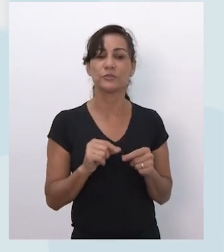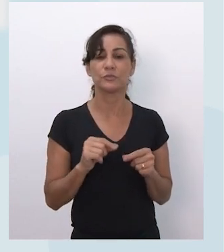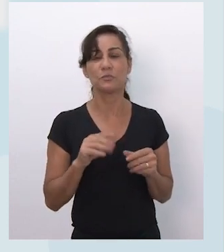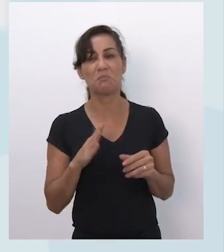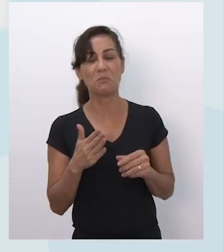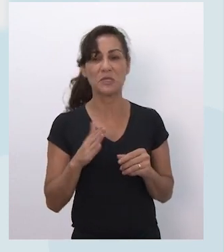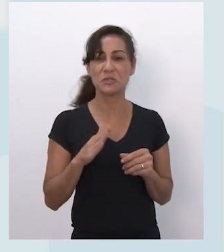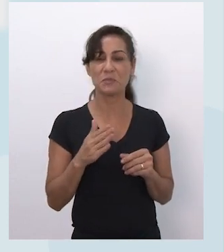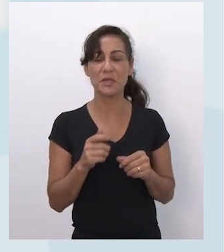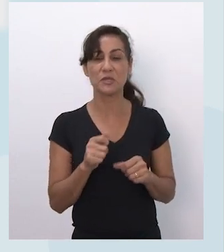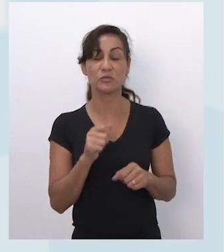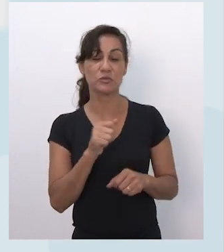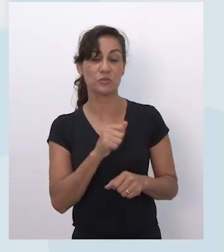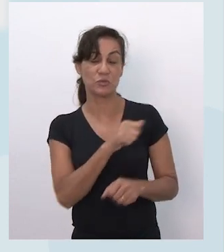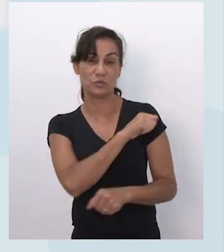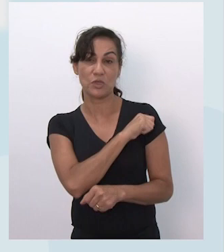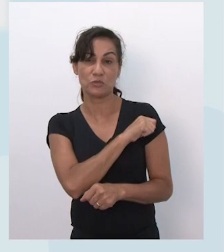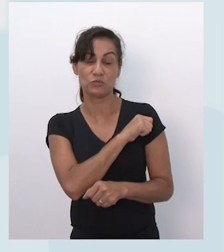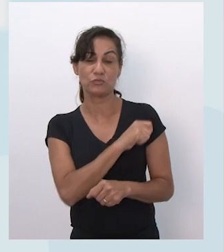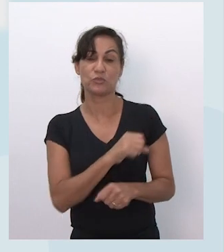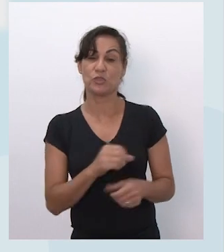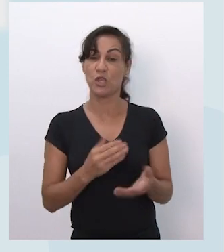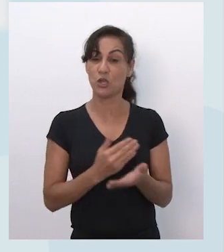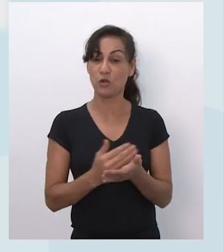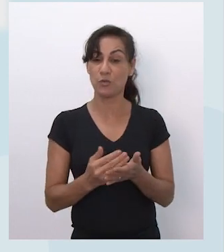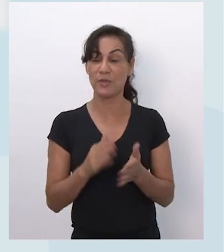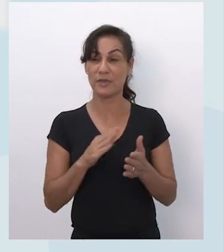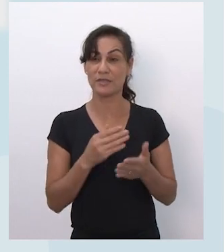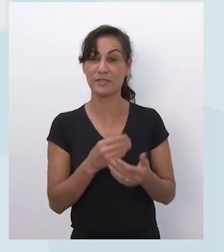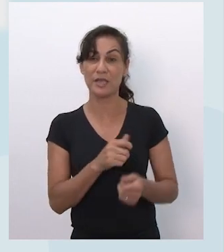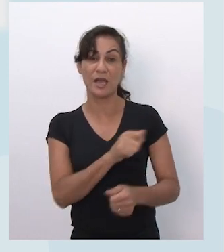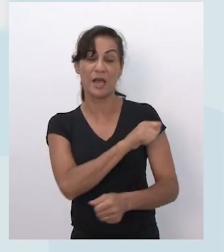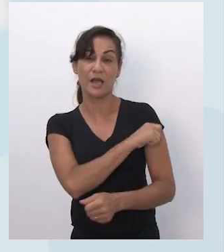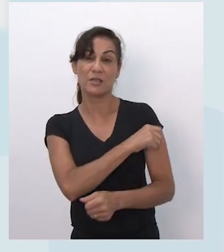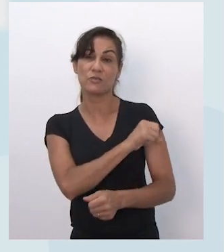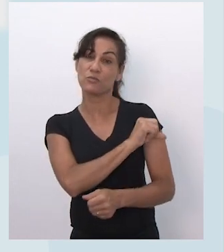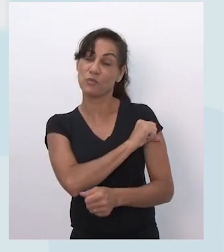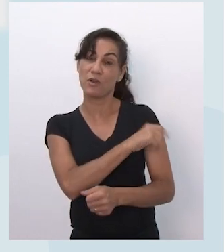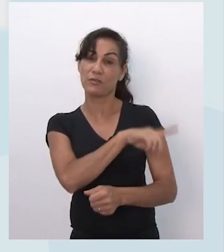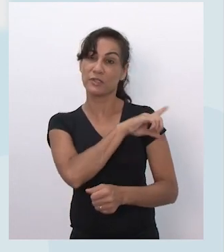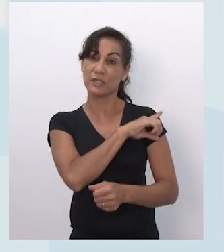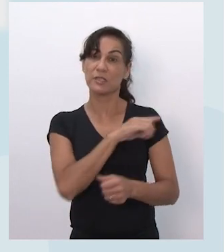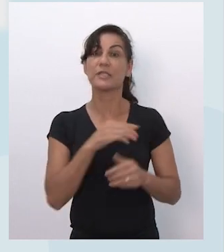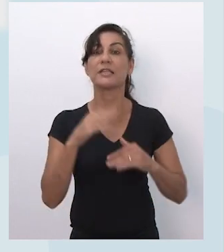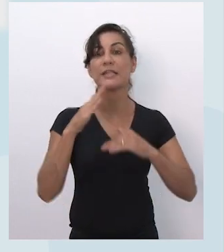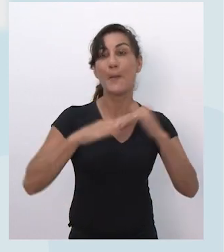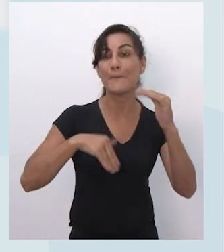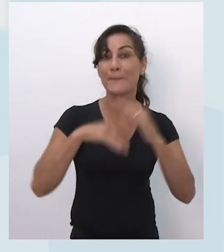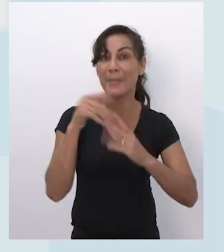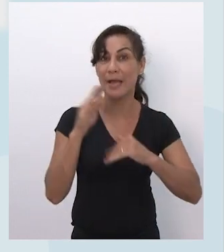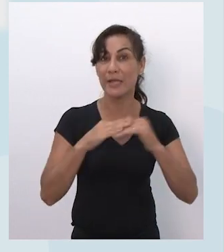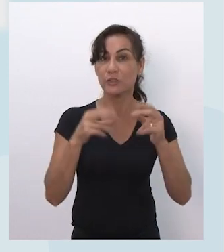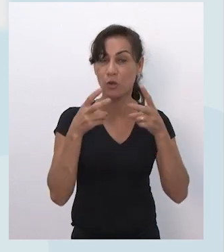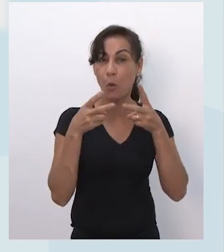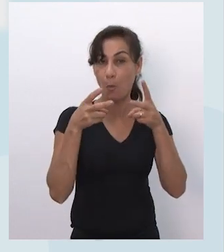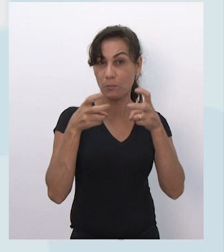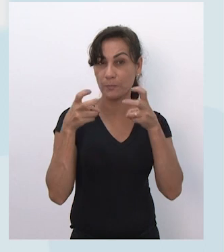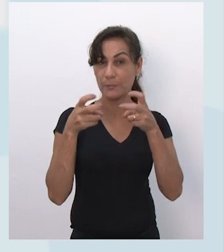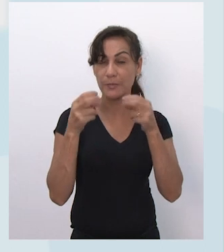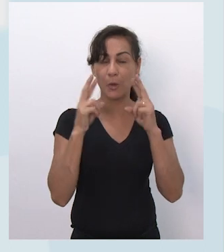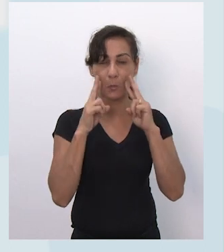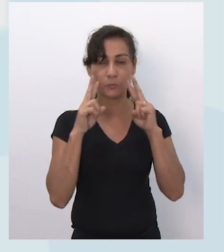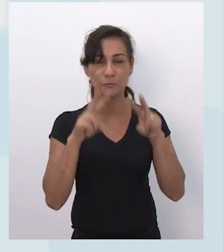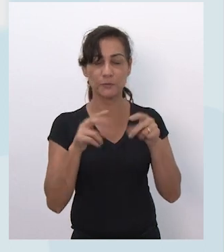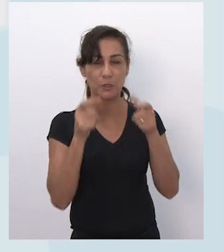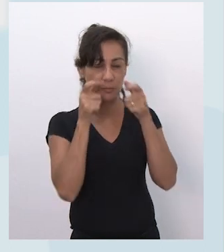anos iniciais, porque trata já dessa questão de lugar. Então tem habilidades ali que pelo menos dá uma observada, é interessante.